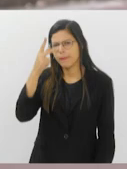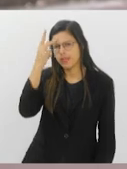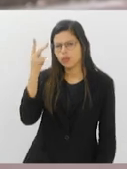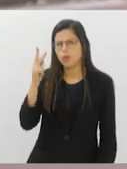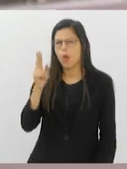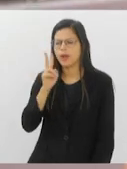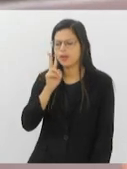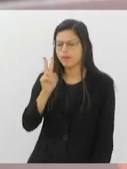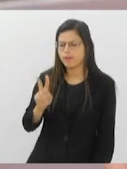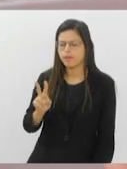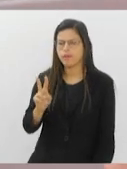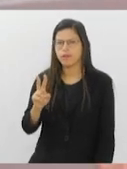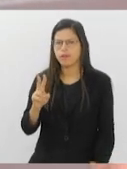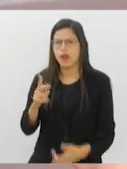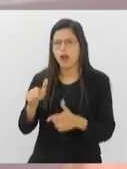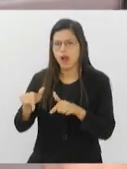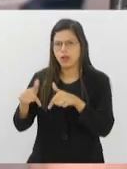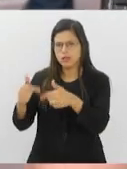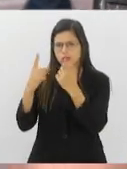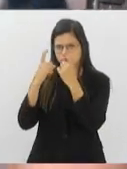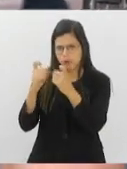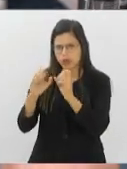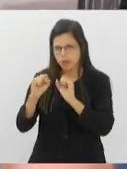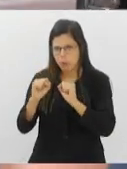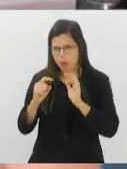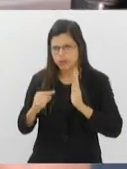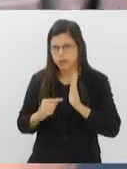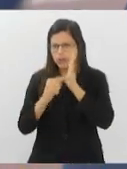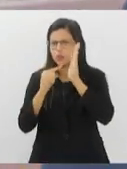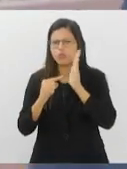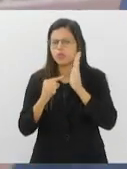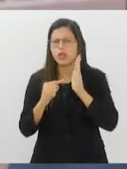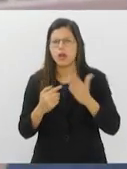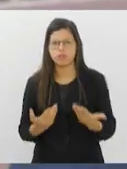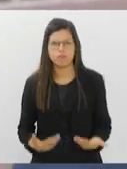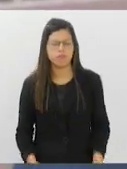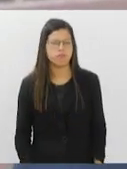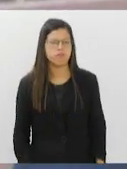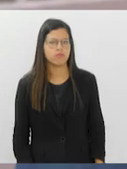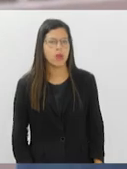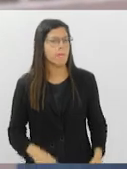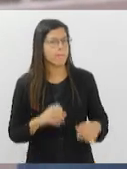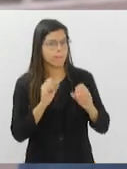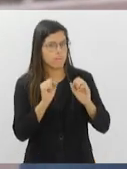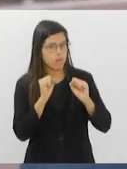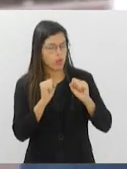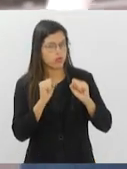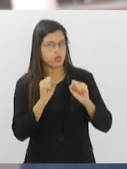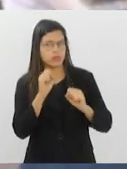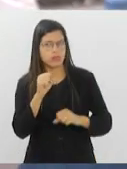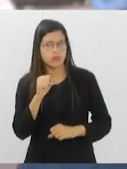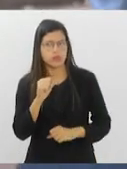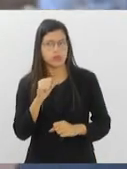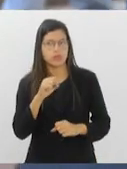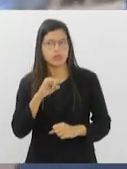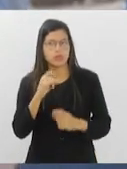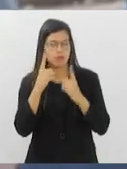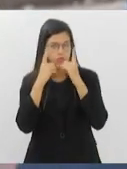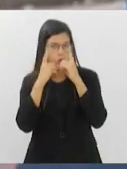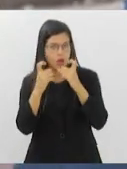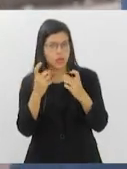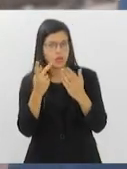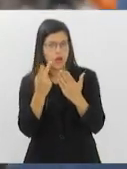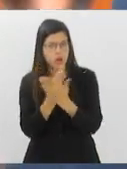ato de violência contra uma pessoa idosa, ela pode denunciar? Quais os principais canais de denúncia? Então, pode. Se for uma violência que esteja